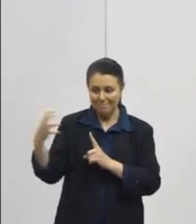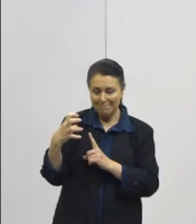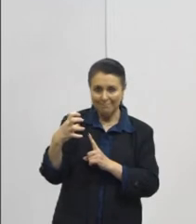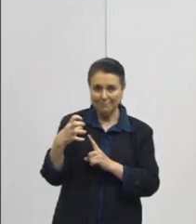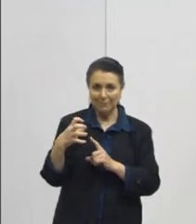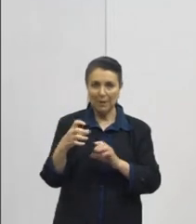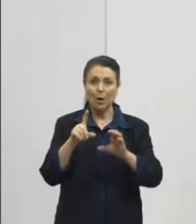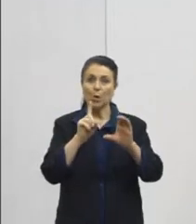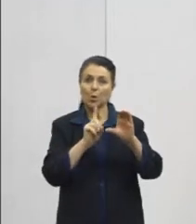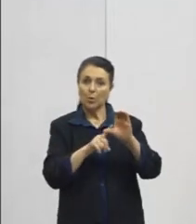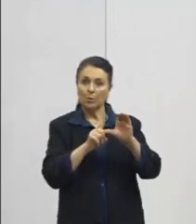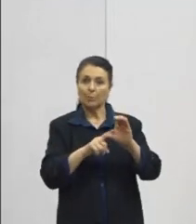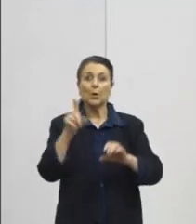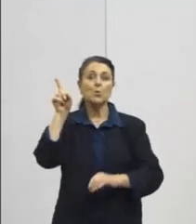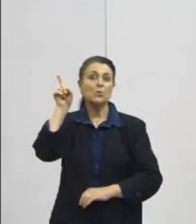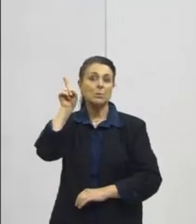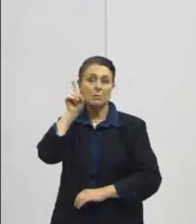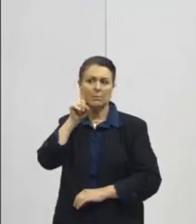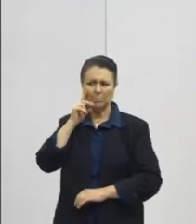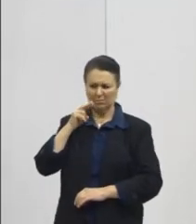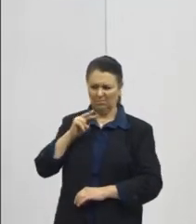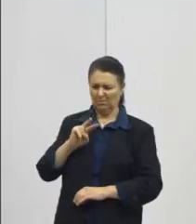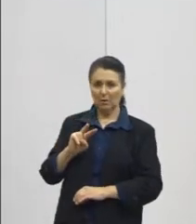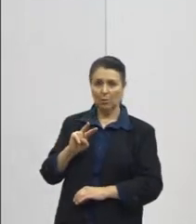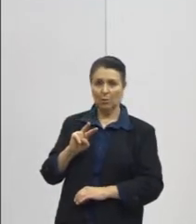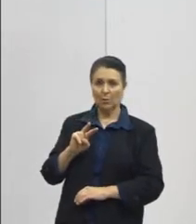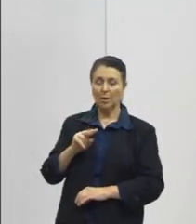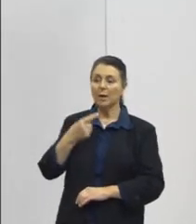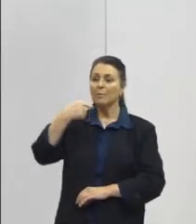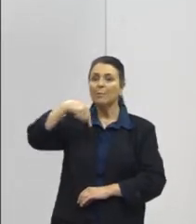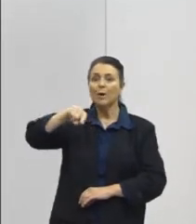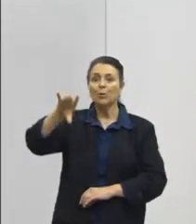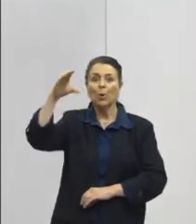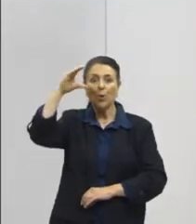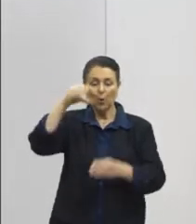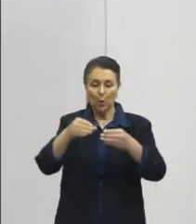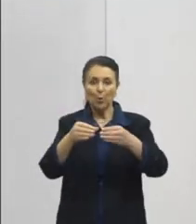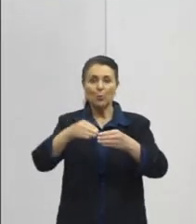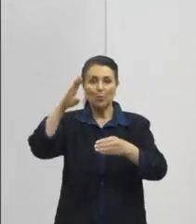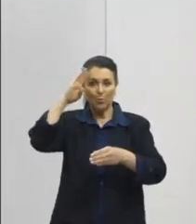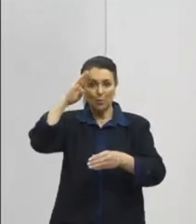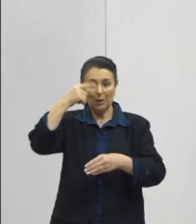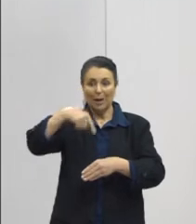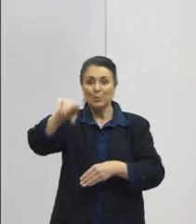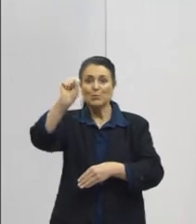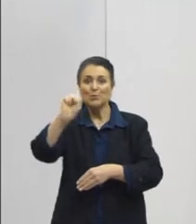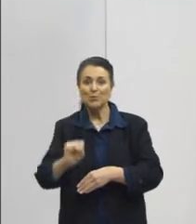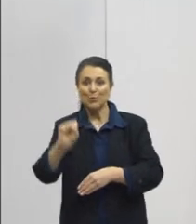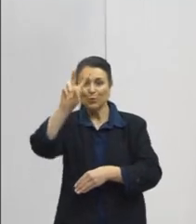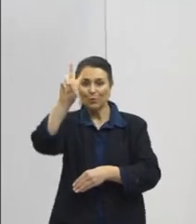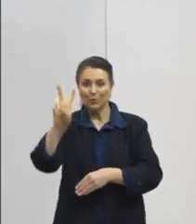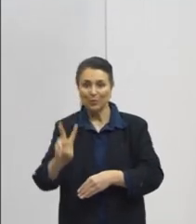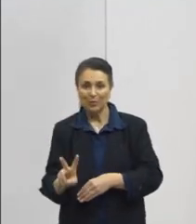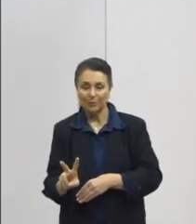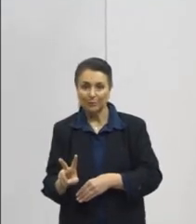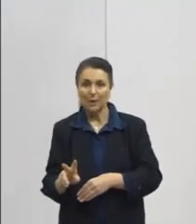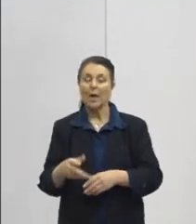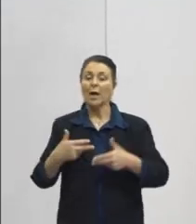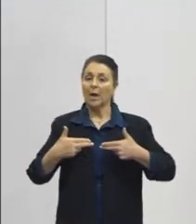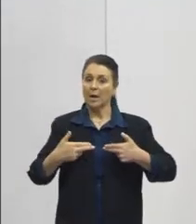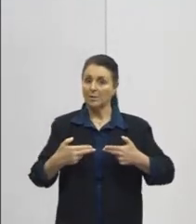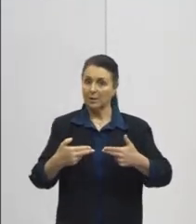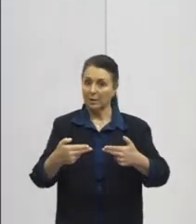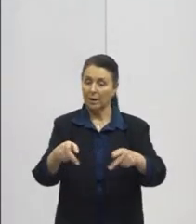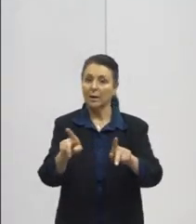os Estados Unidos manda tropas então para ajudar o som do Vietnã a resistir Essa guerra vai acabar envolvendo também